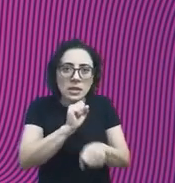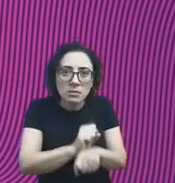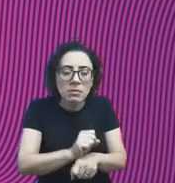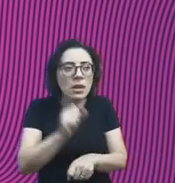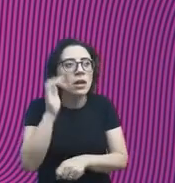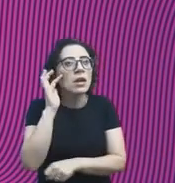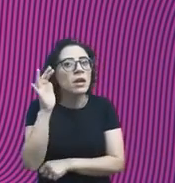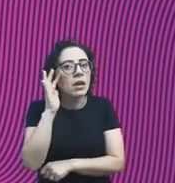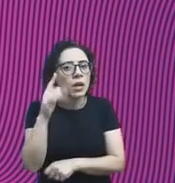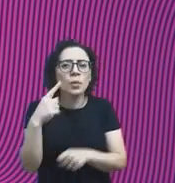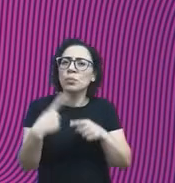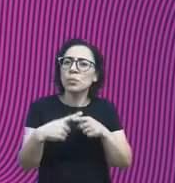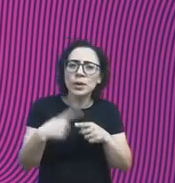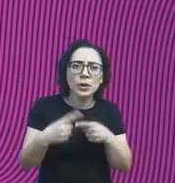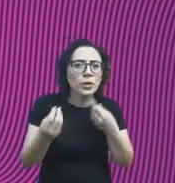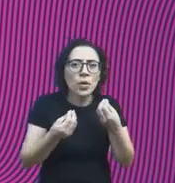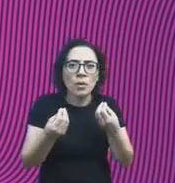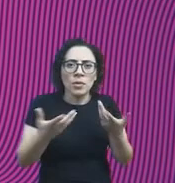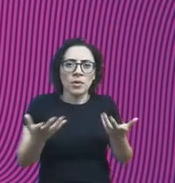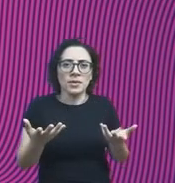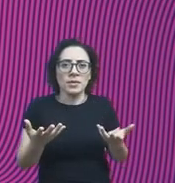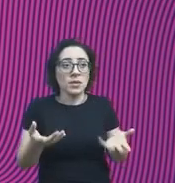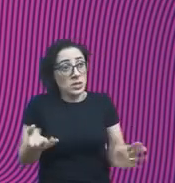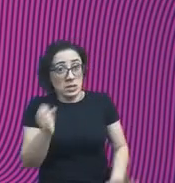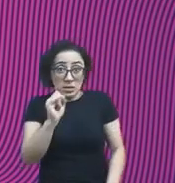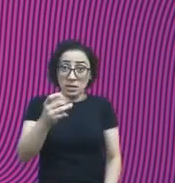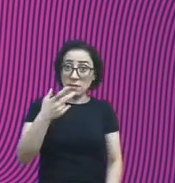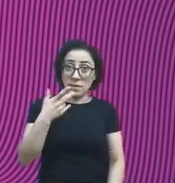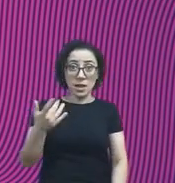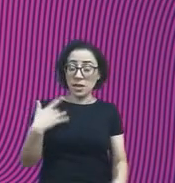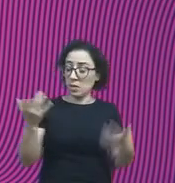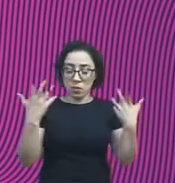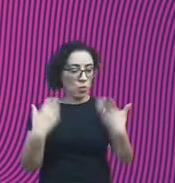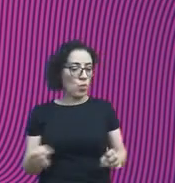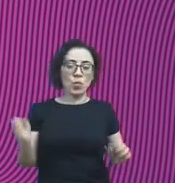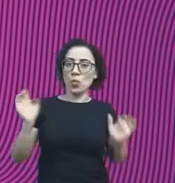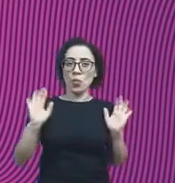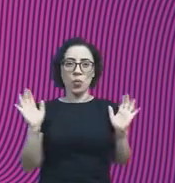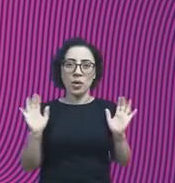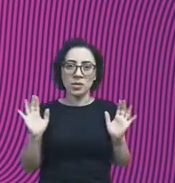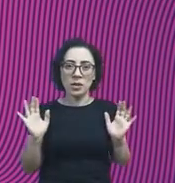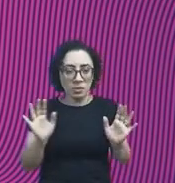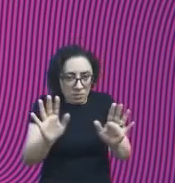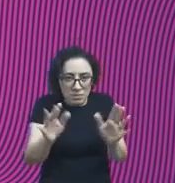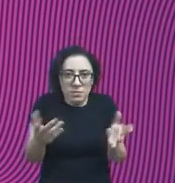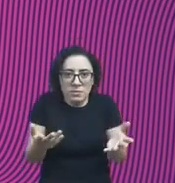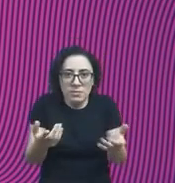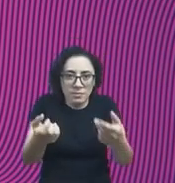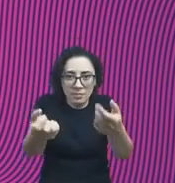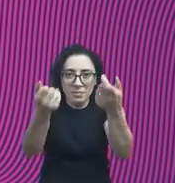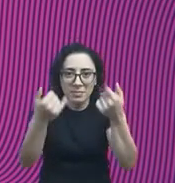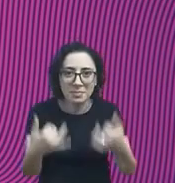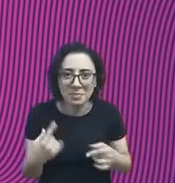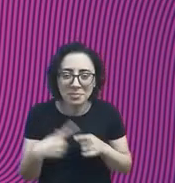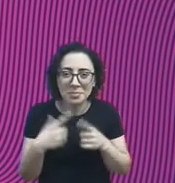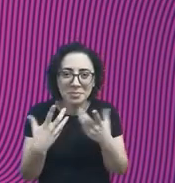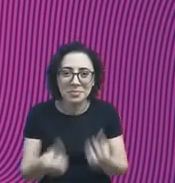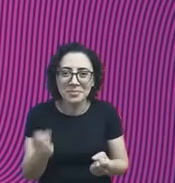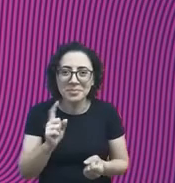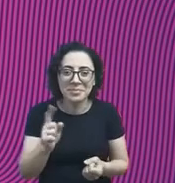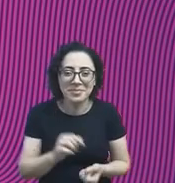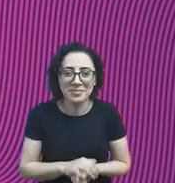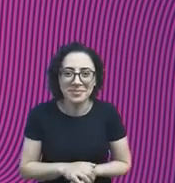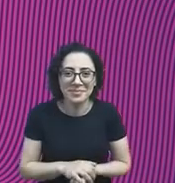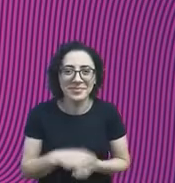pode ser contra. Quer dizer, eu, pelo menos, não conheci. O que está em discussão não é se tem que ter prontuário ou não, é como é que monta.